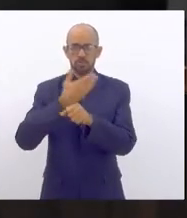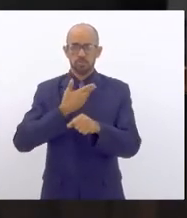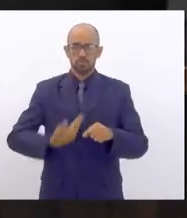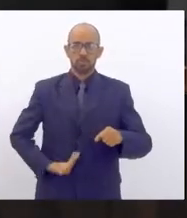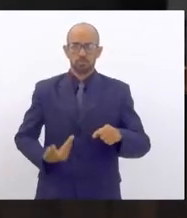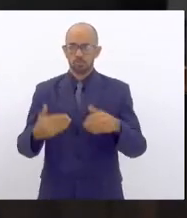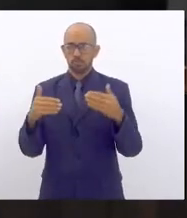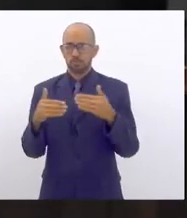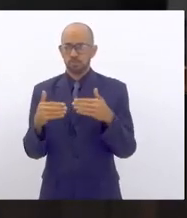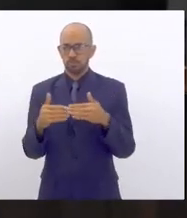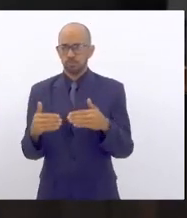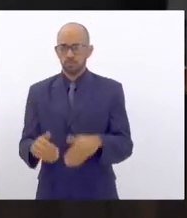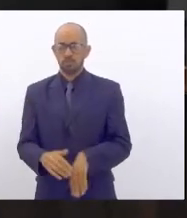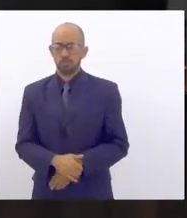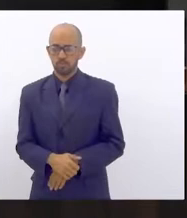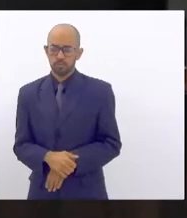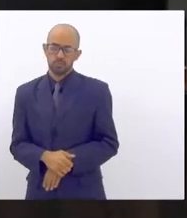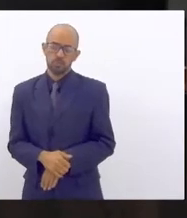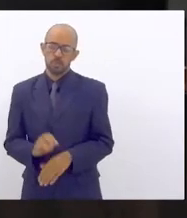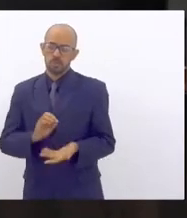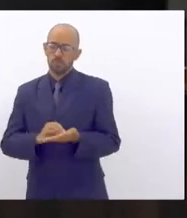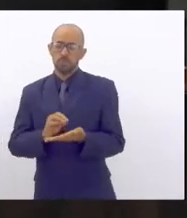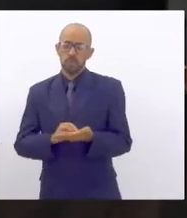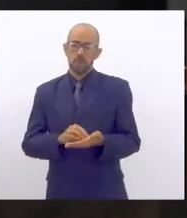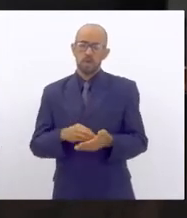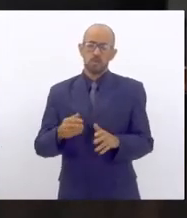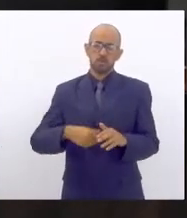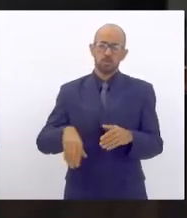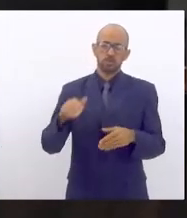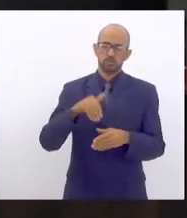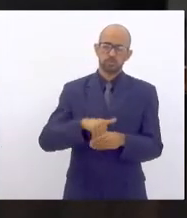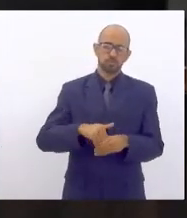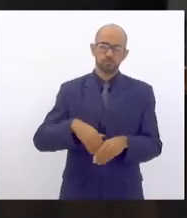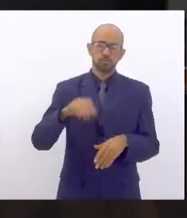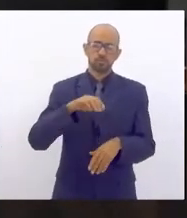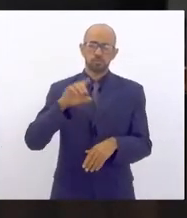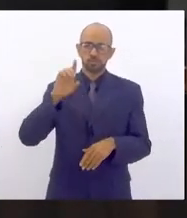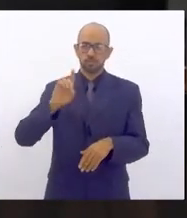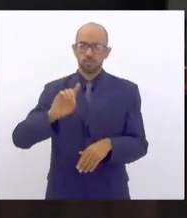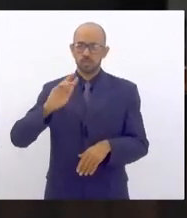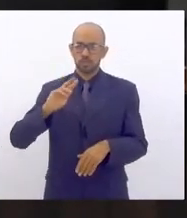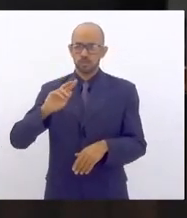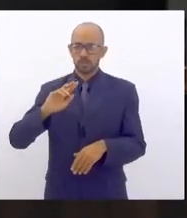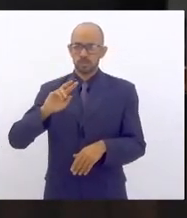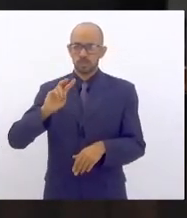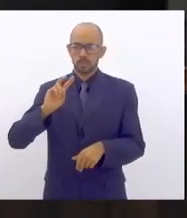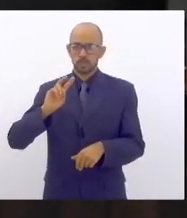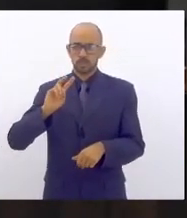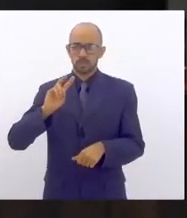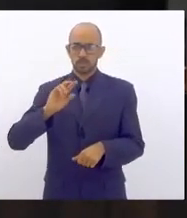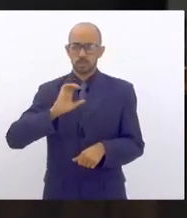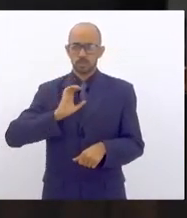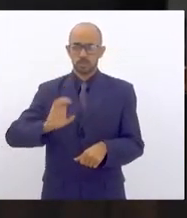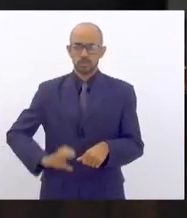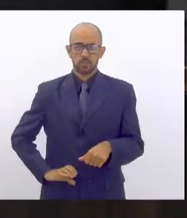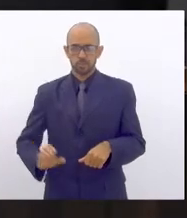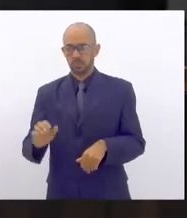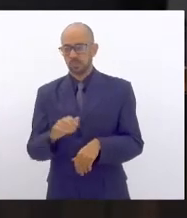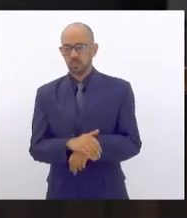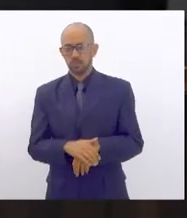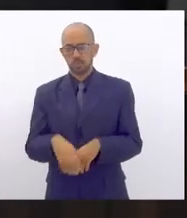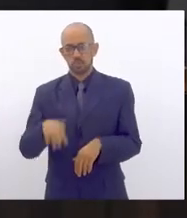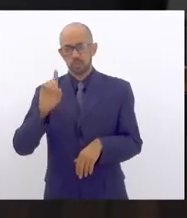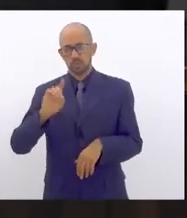favorável. Pendendo de pareceres das Comissões de Direitos Humanos, Defesa Civil e Orçamento. Presidente, para emitir parecer pela Comissão de Direitos